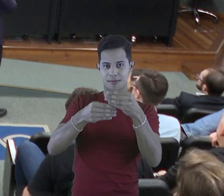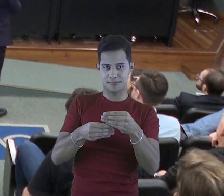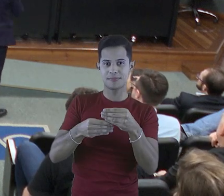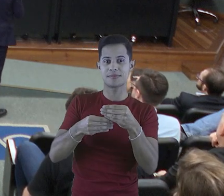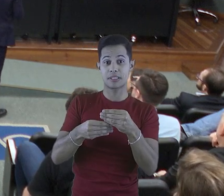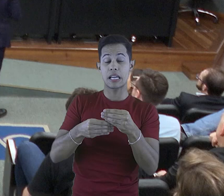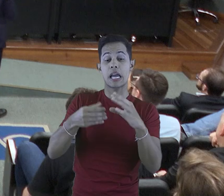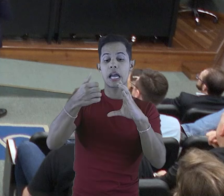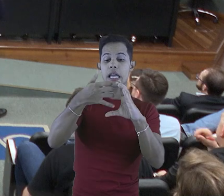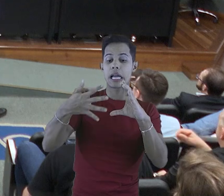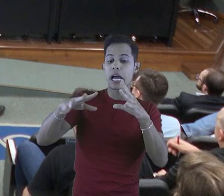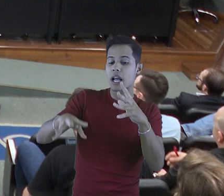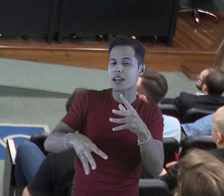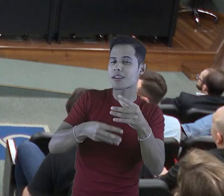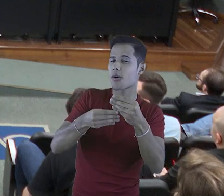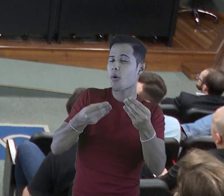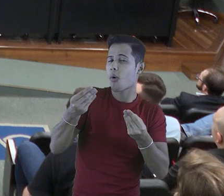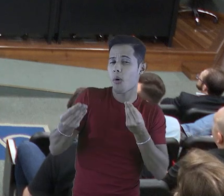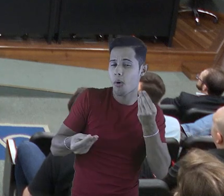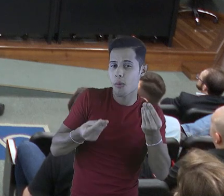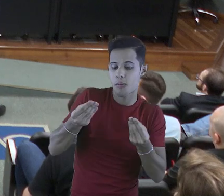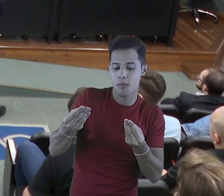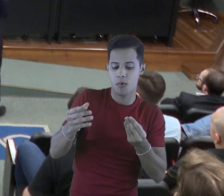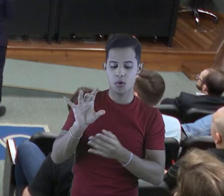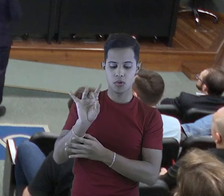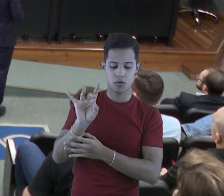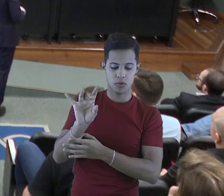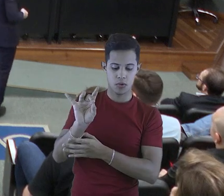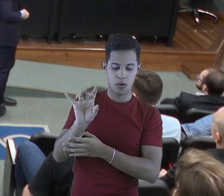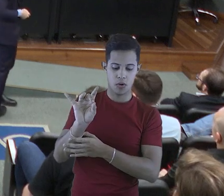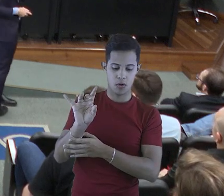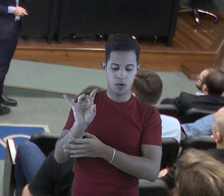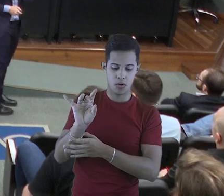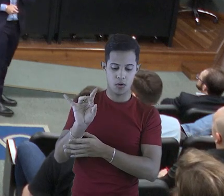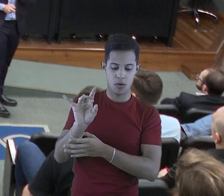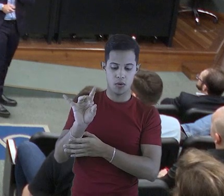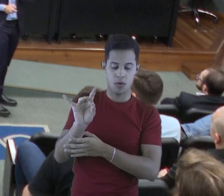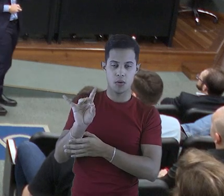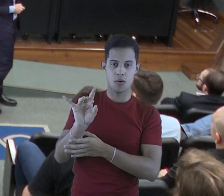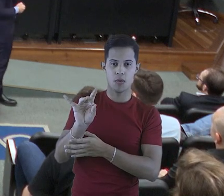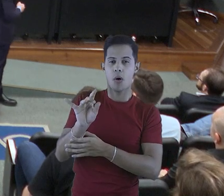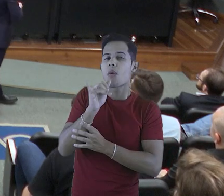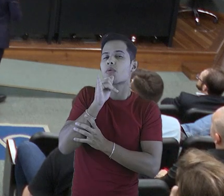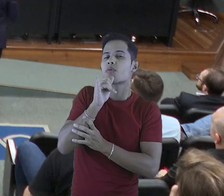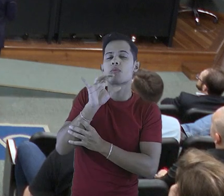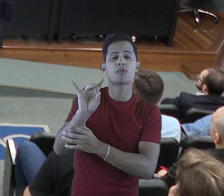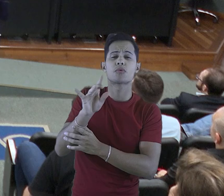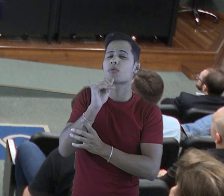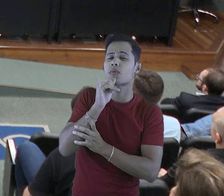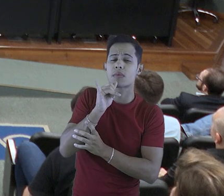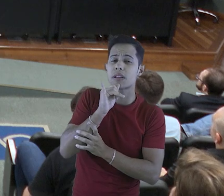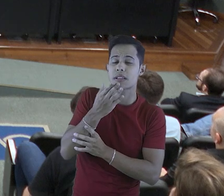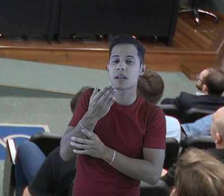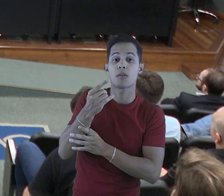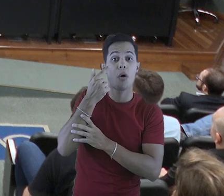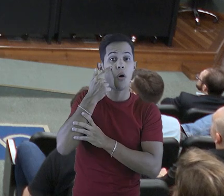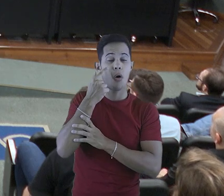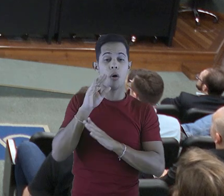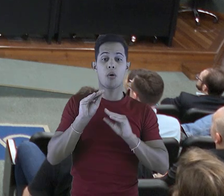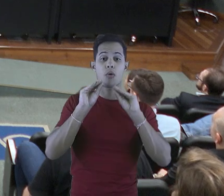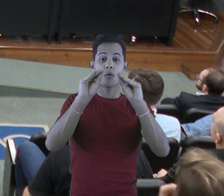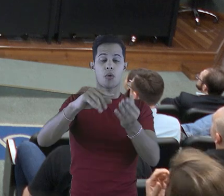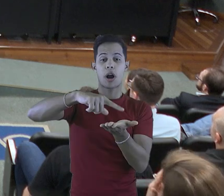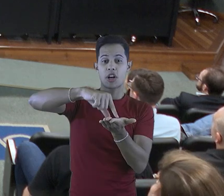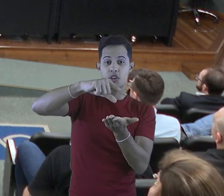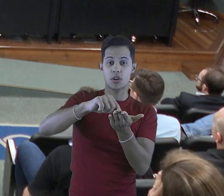E essa característica adicional, aqui é só uma natureza exemplificativa, está lá no artigo